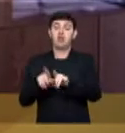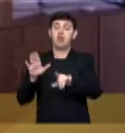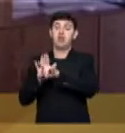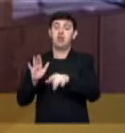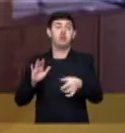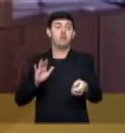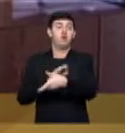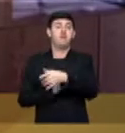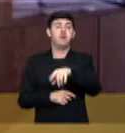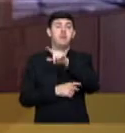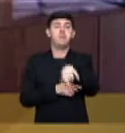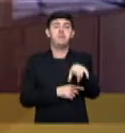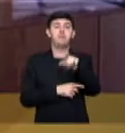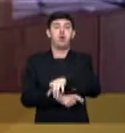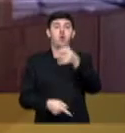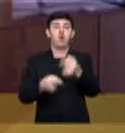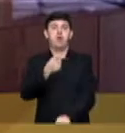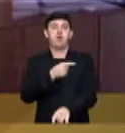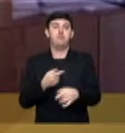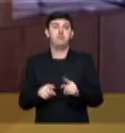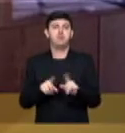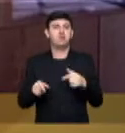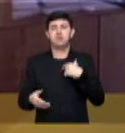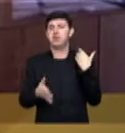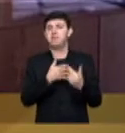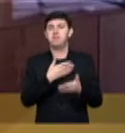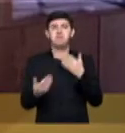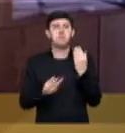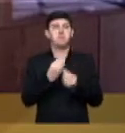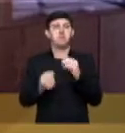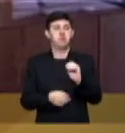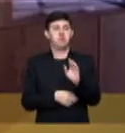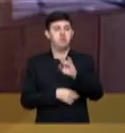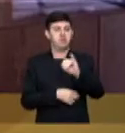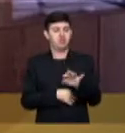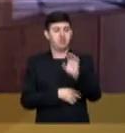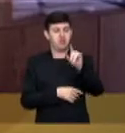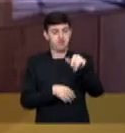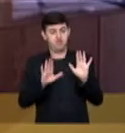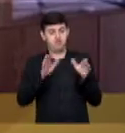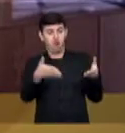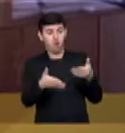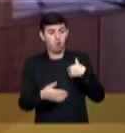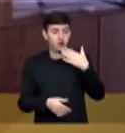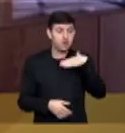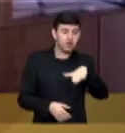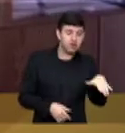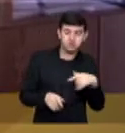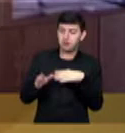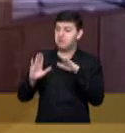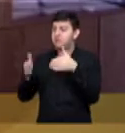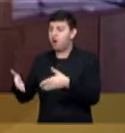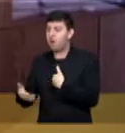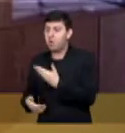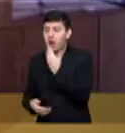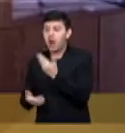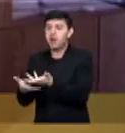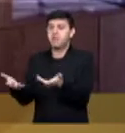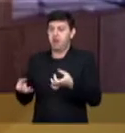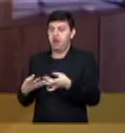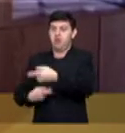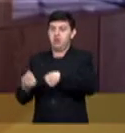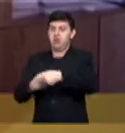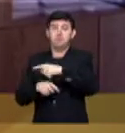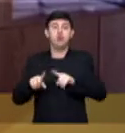seja, independentemente de qual objeto da proibição, se é dirigida a crianças, alimentos, é uma questão meritória que, como